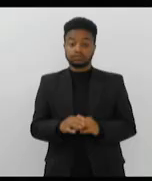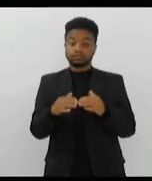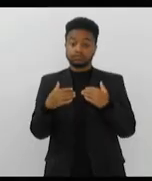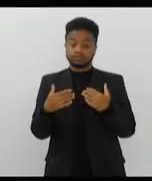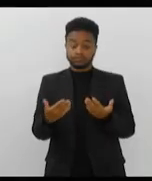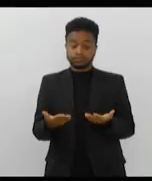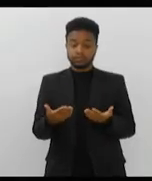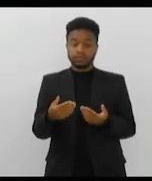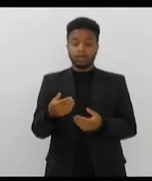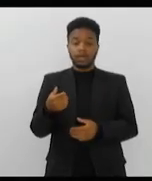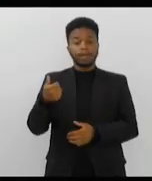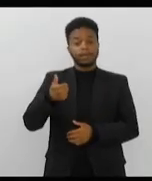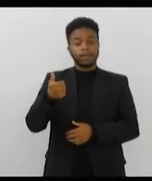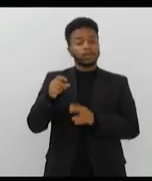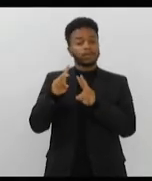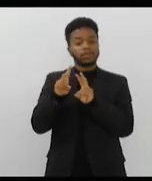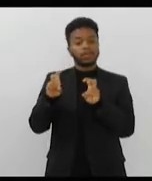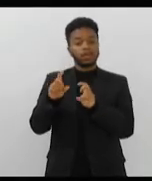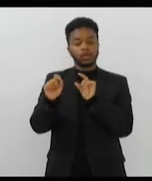primeira questão é da forma.